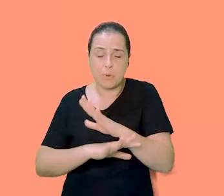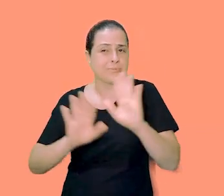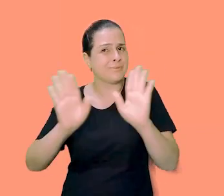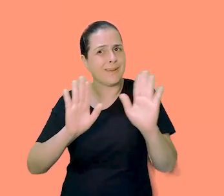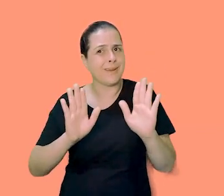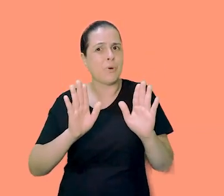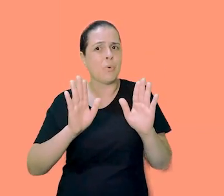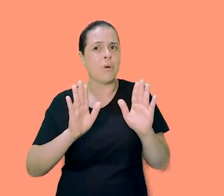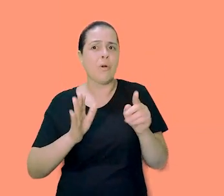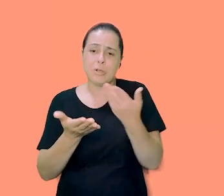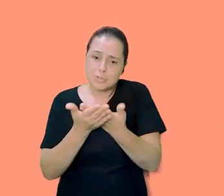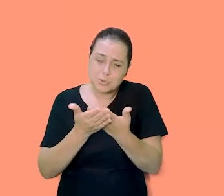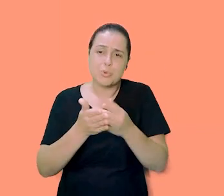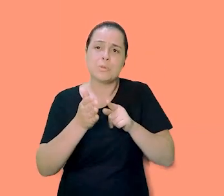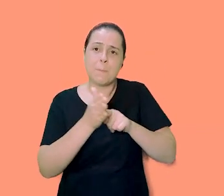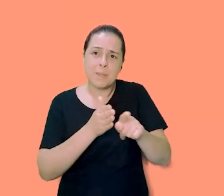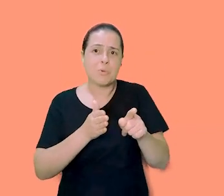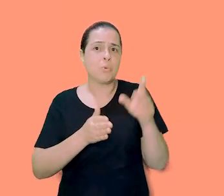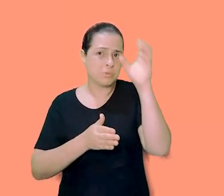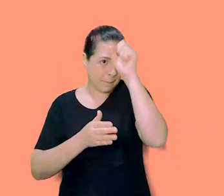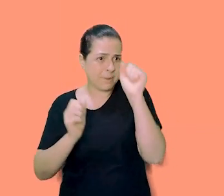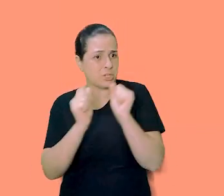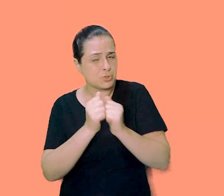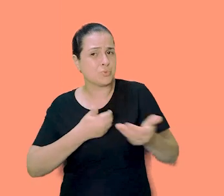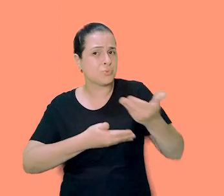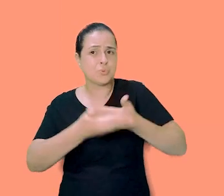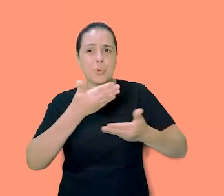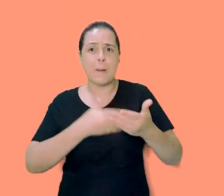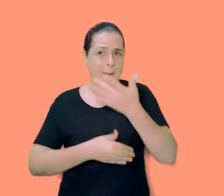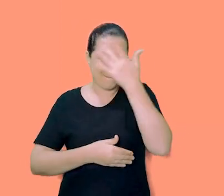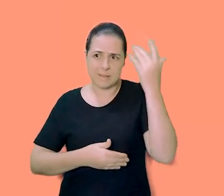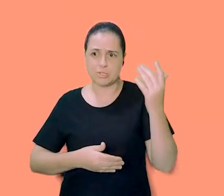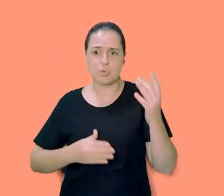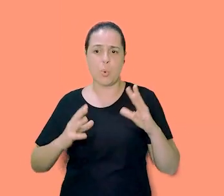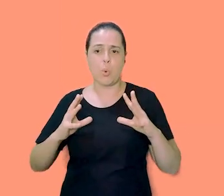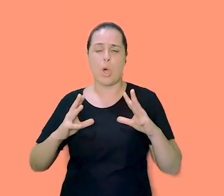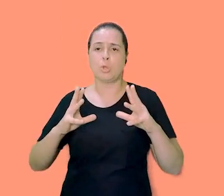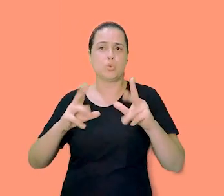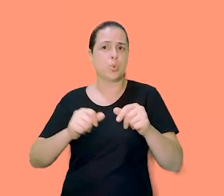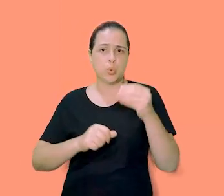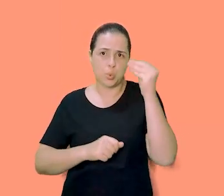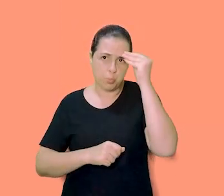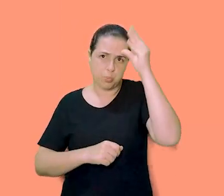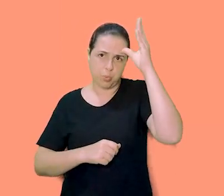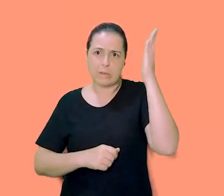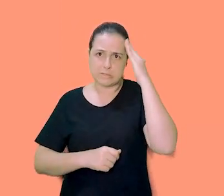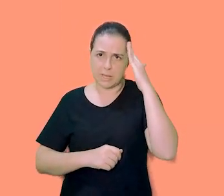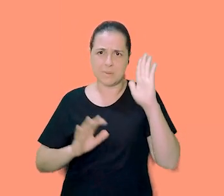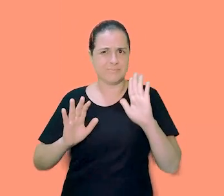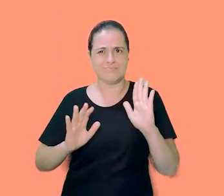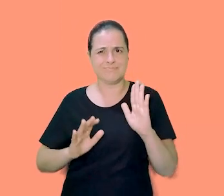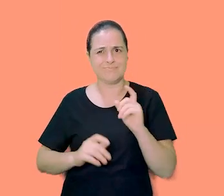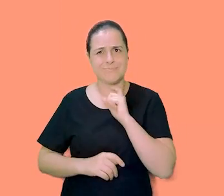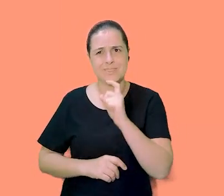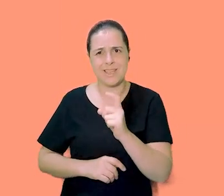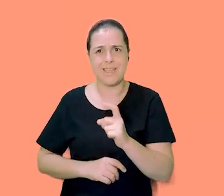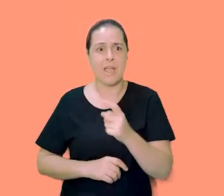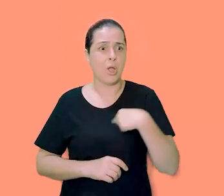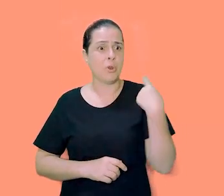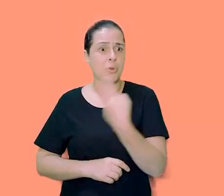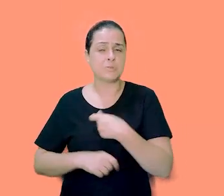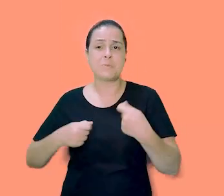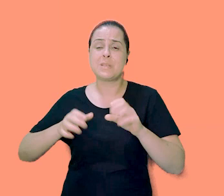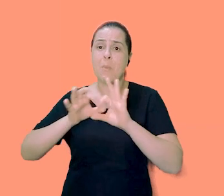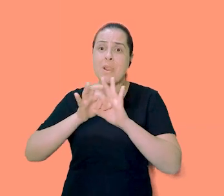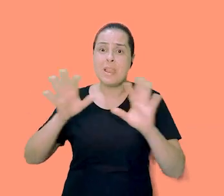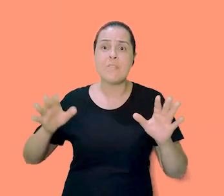converse, pergunte. A gente vai aprendendo junto, ninguém sabe tudo. E eu acho que o grande macete é esse, está disposto a ouvir,